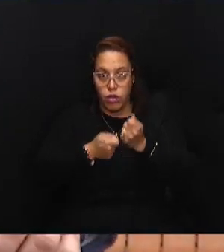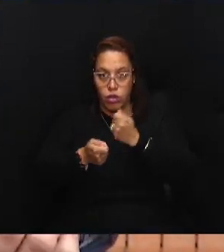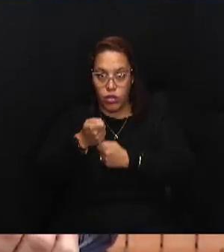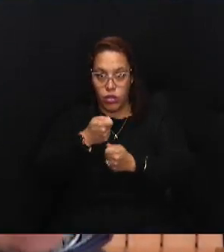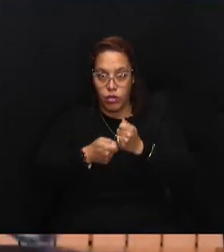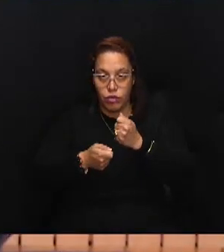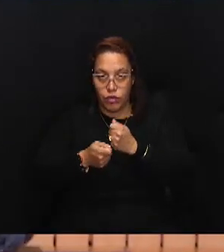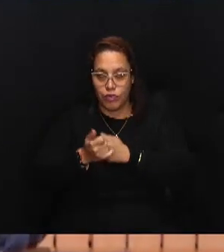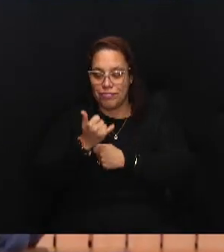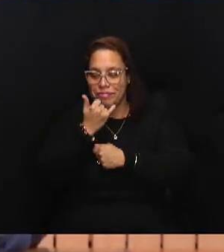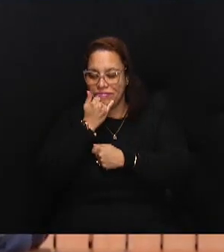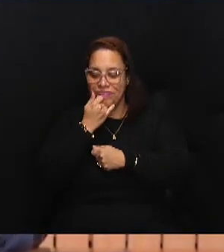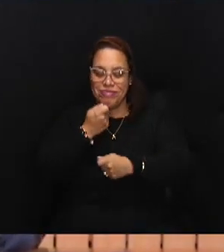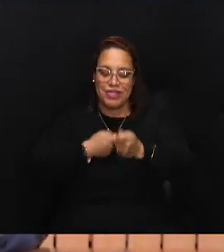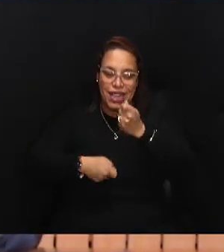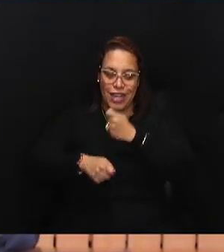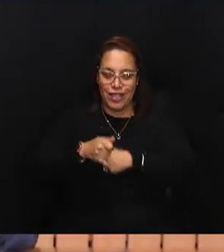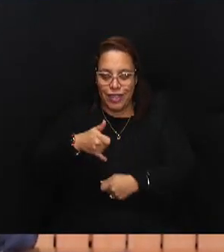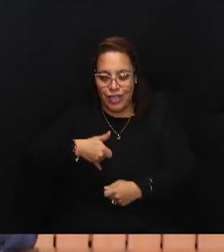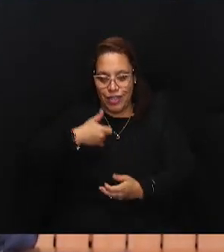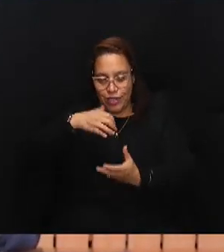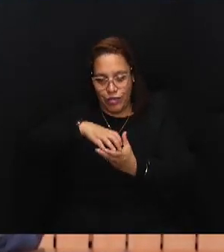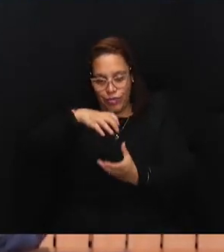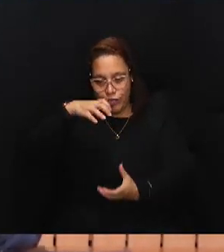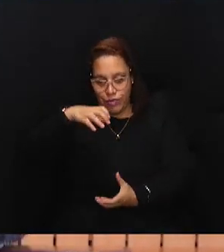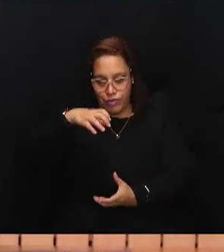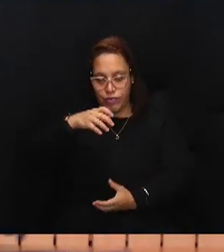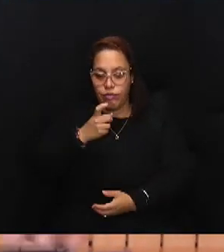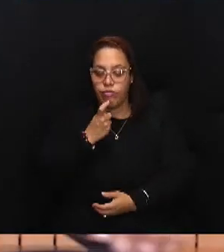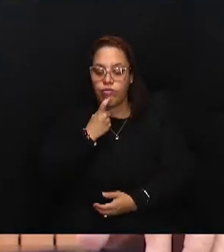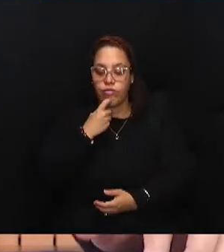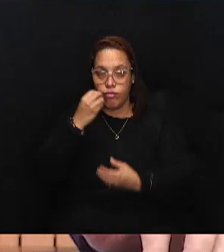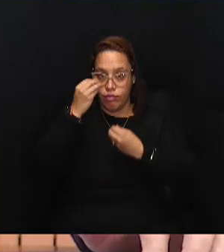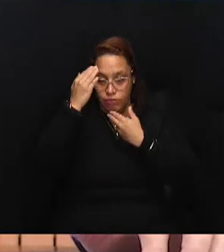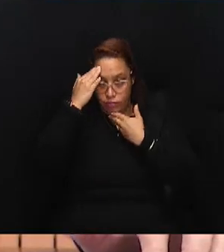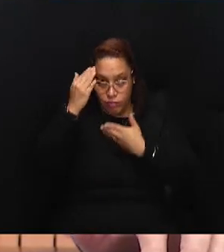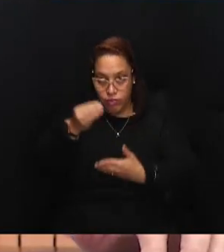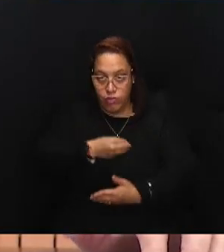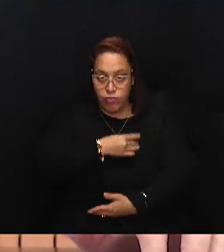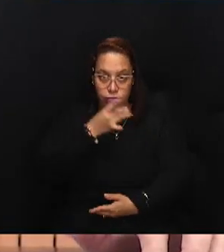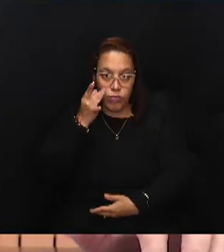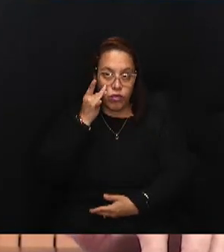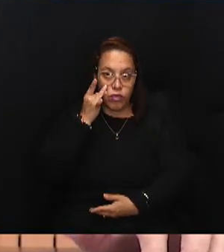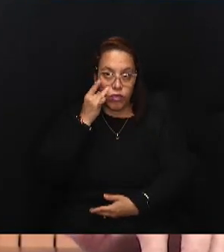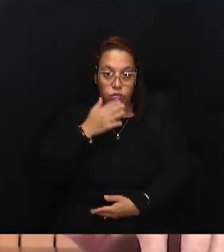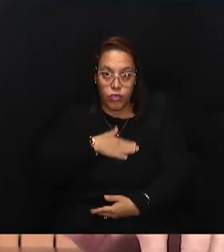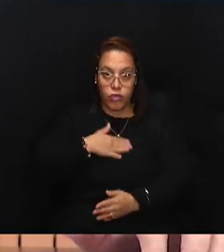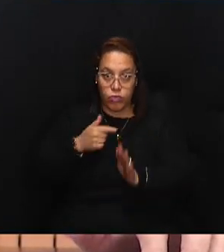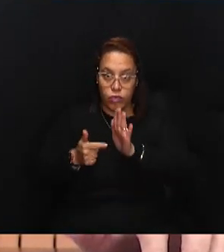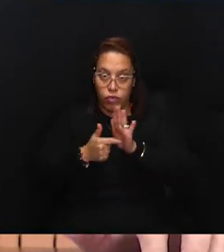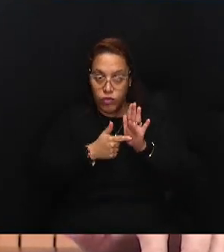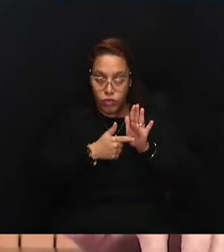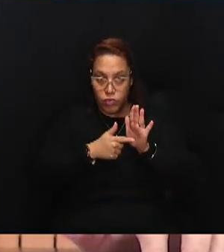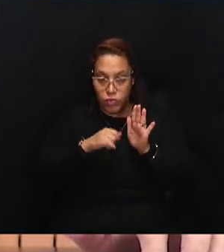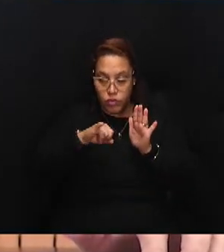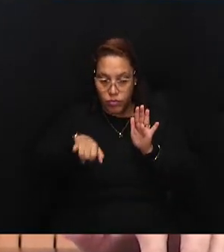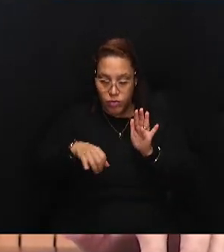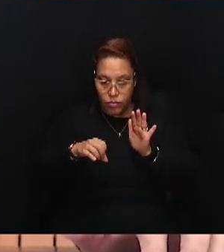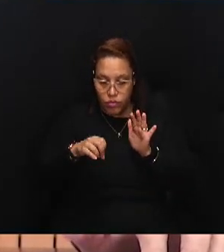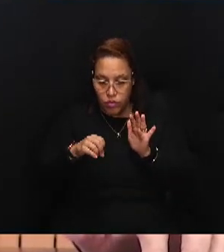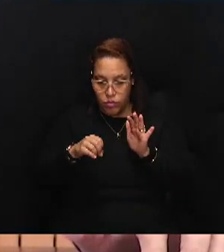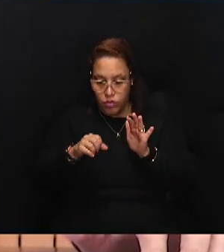Associação dos Idosos, Campinas. Muito obrigado pela presença. O senhor gostaria de se apresentar, doutor Juarez?